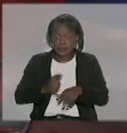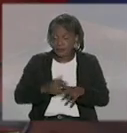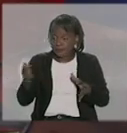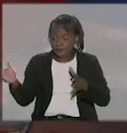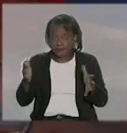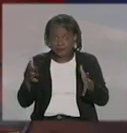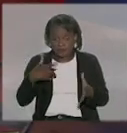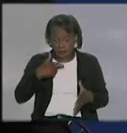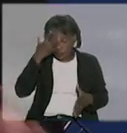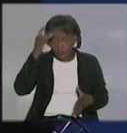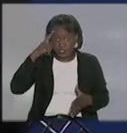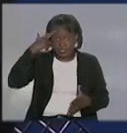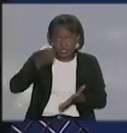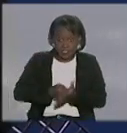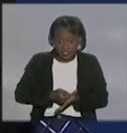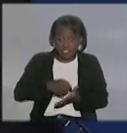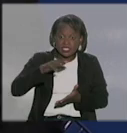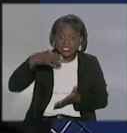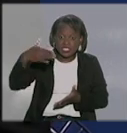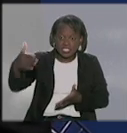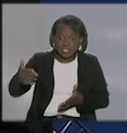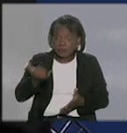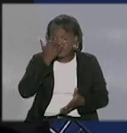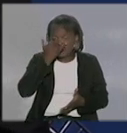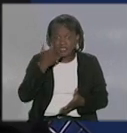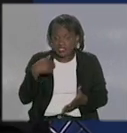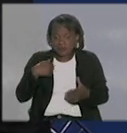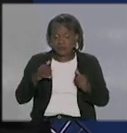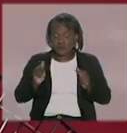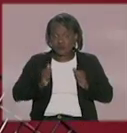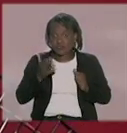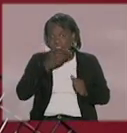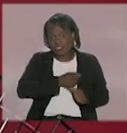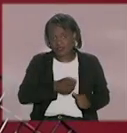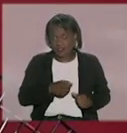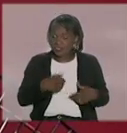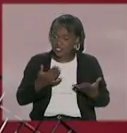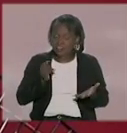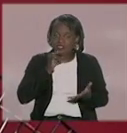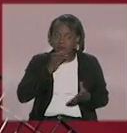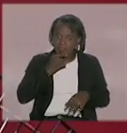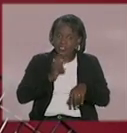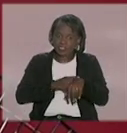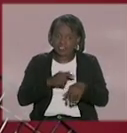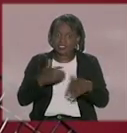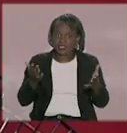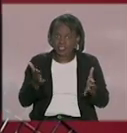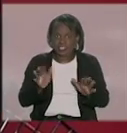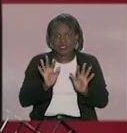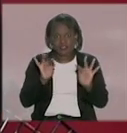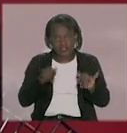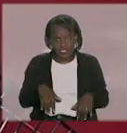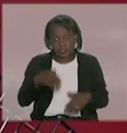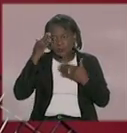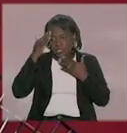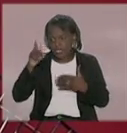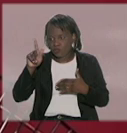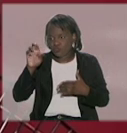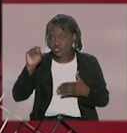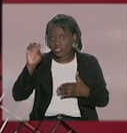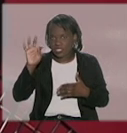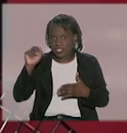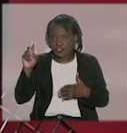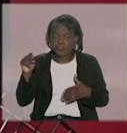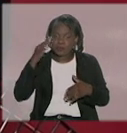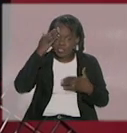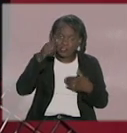intertemporal aí que quem toma a decisão às vezes não sofre as consequências. Bem, infelizmente, nosso programa chegou ao fim. Obrigado, Gustavo, e obrigada a